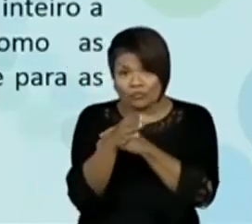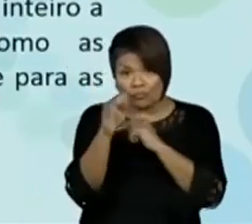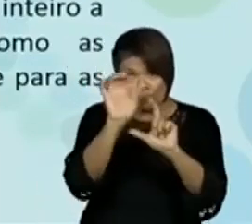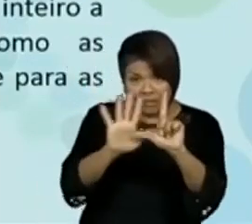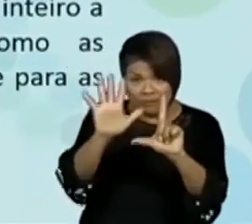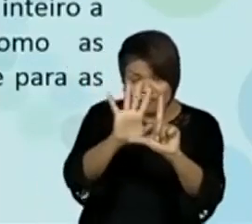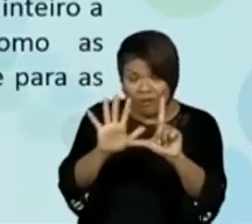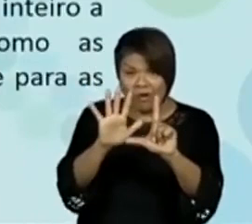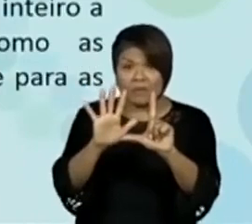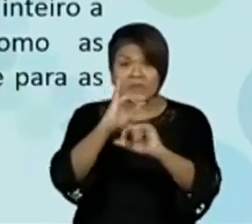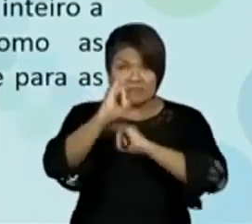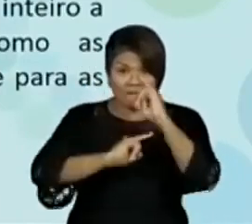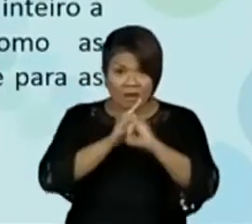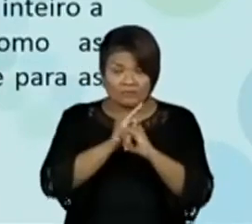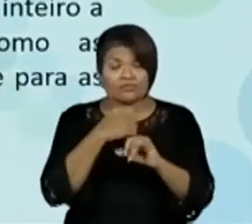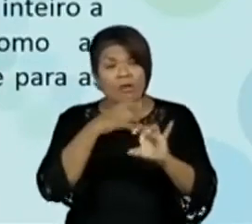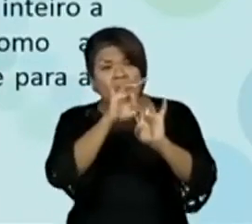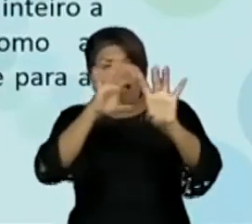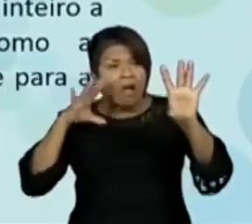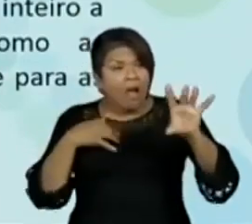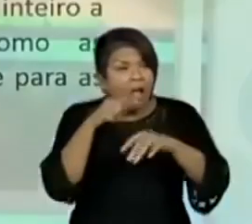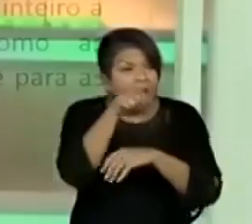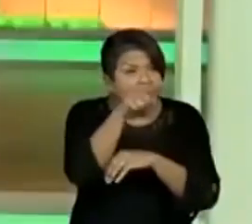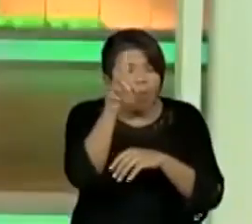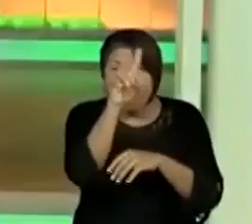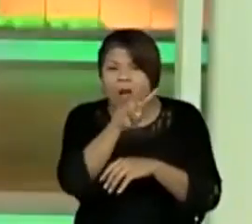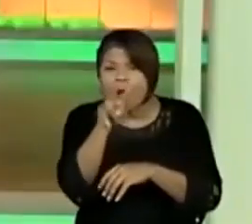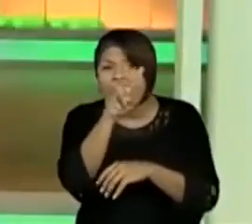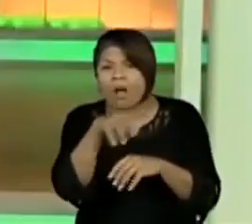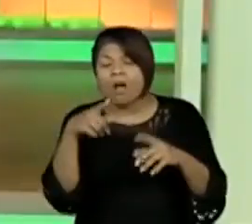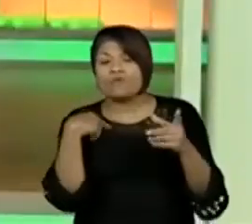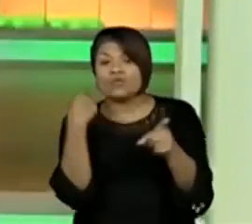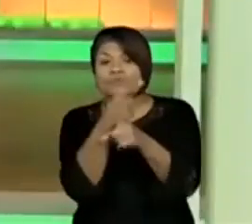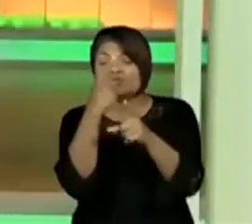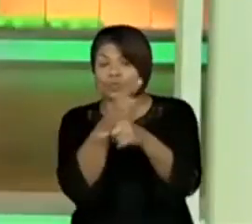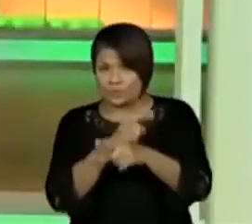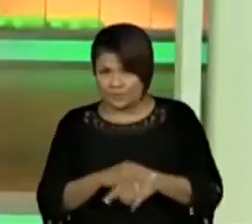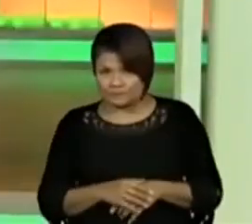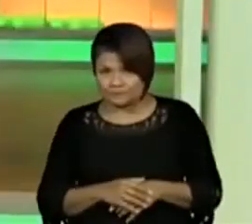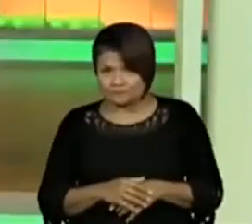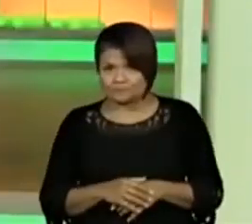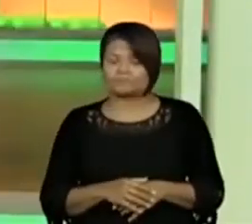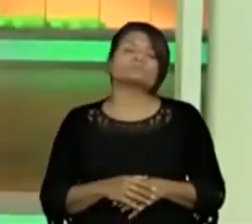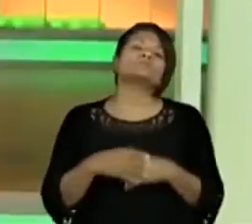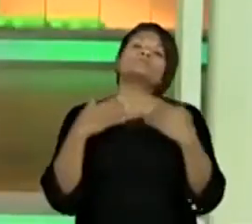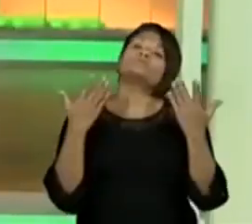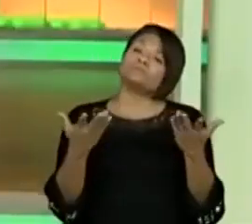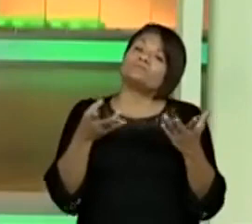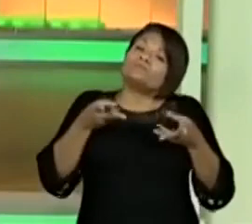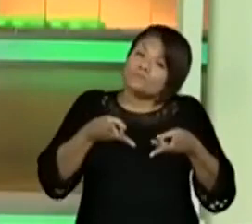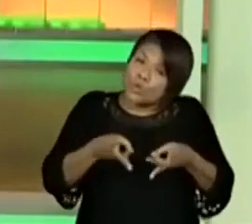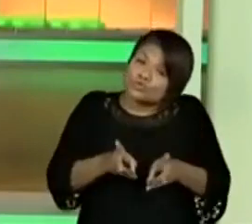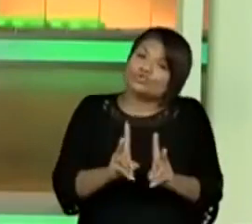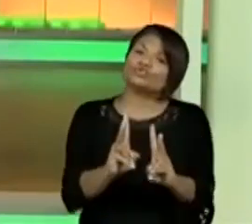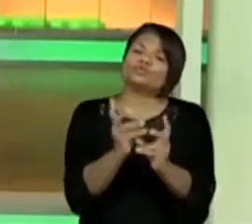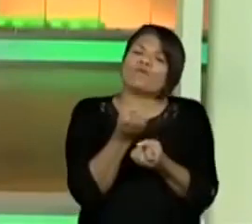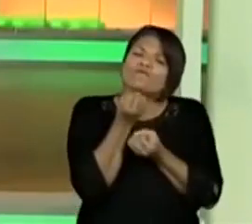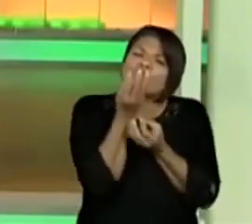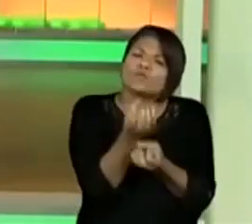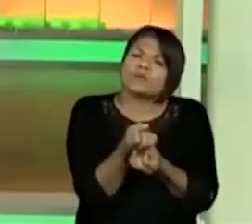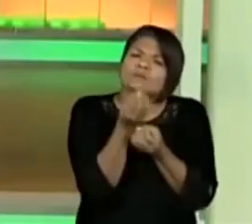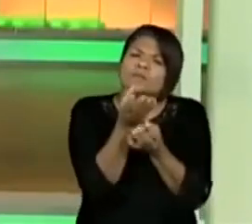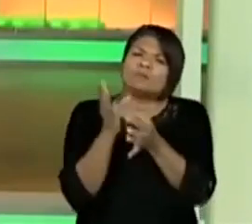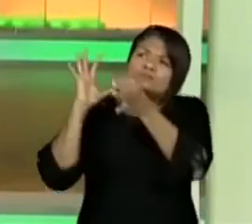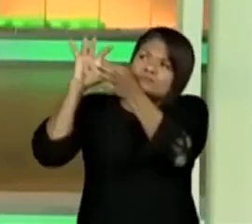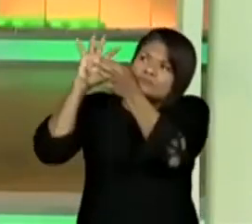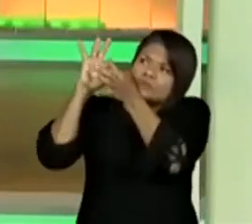for fazer esse passeio virtual? E aí, torna-se uma continuidade de informação para